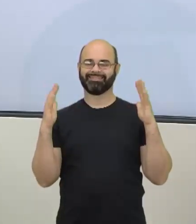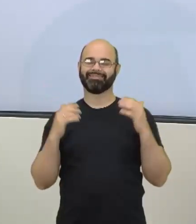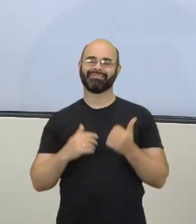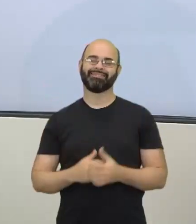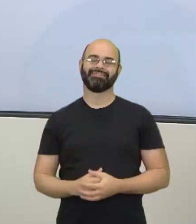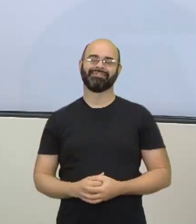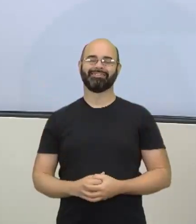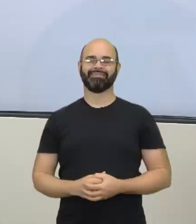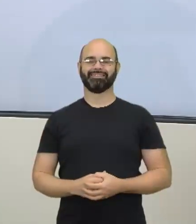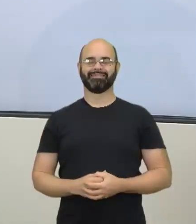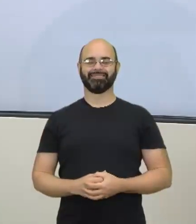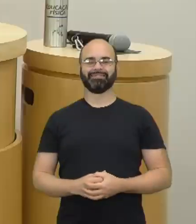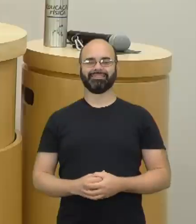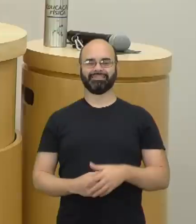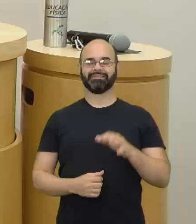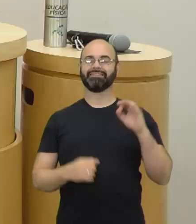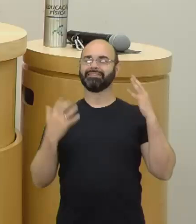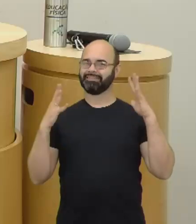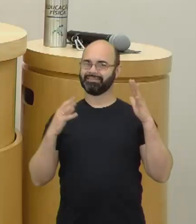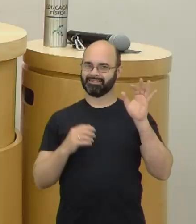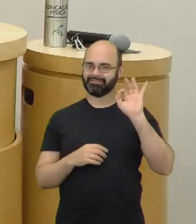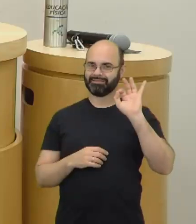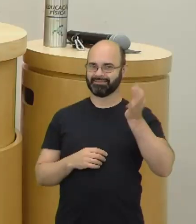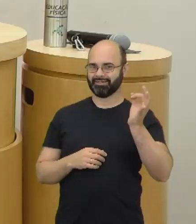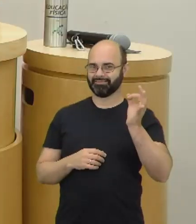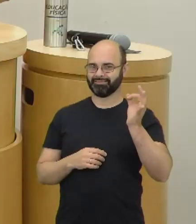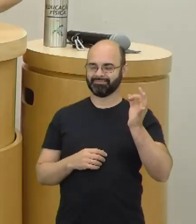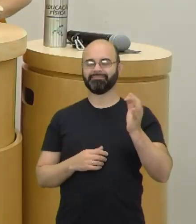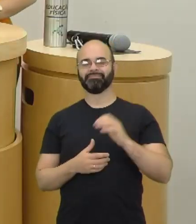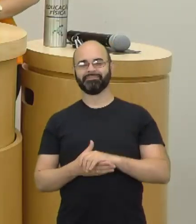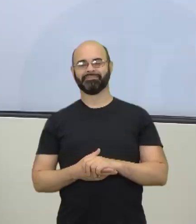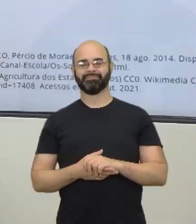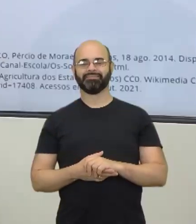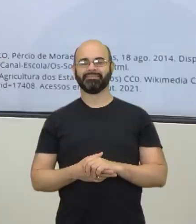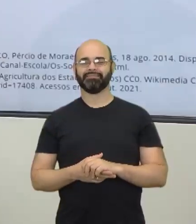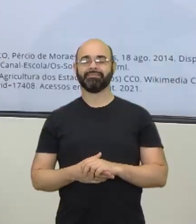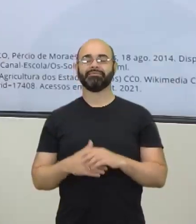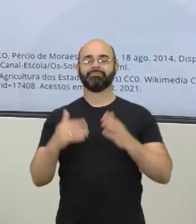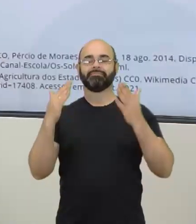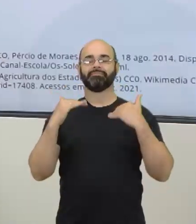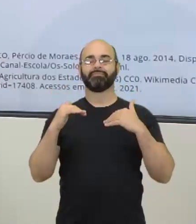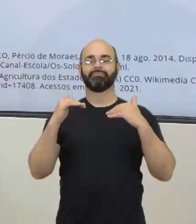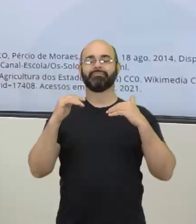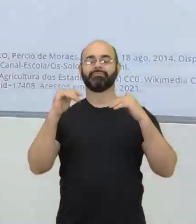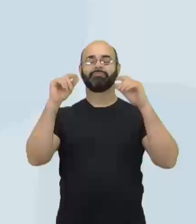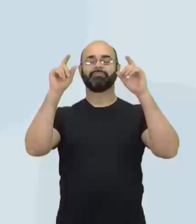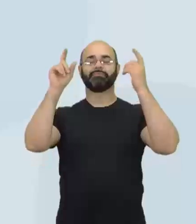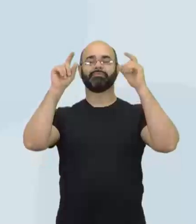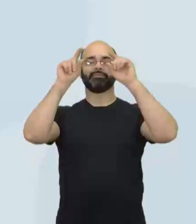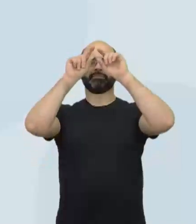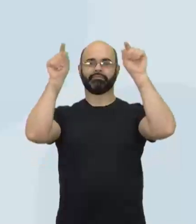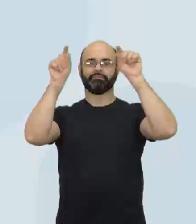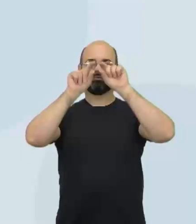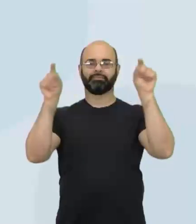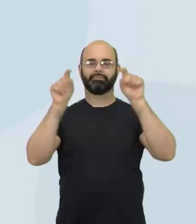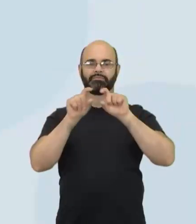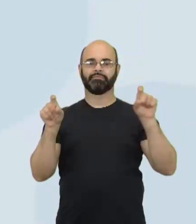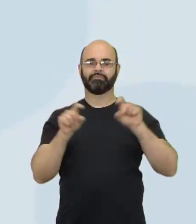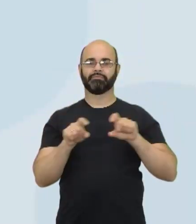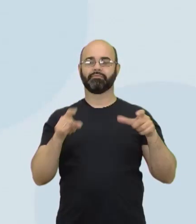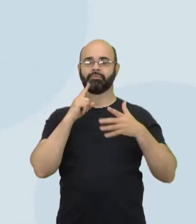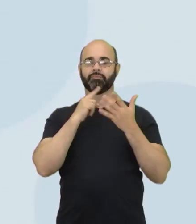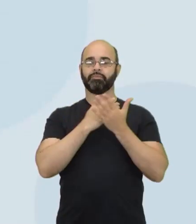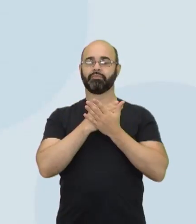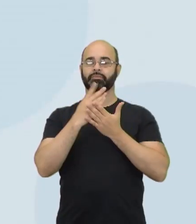Agora, respondeu certo, tá certo? Tá certo. Tá legal isso aí. Bom, vamos lá, vamos ver aí os horizontes do solo e as suas características. Então, vamos começar aí com o